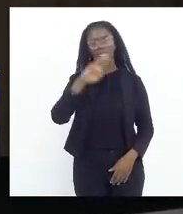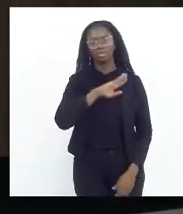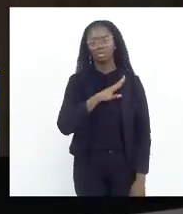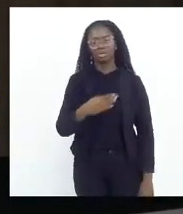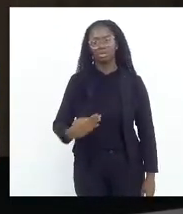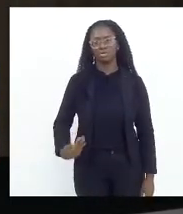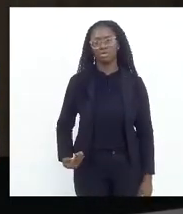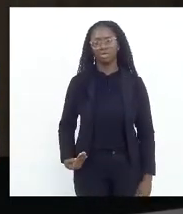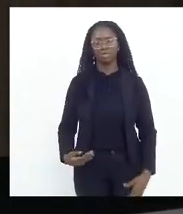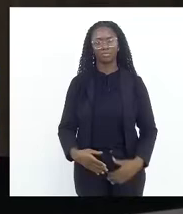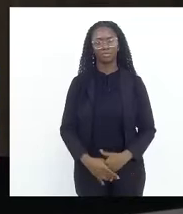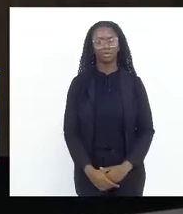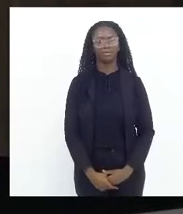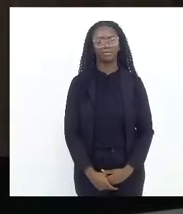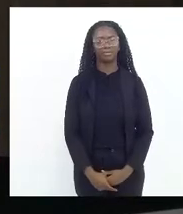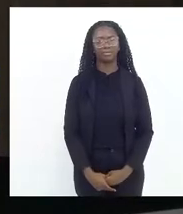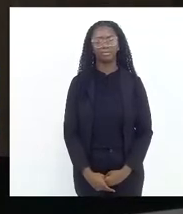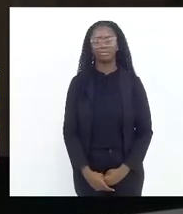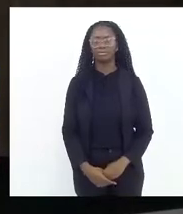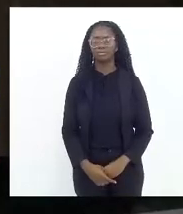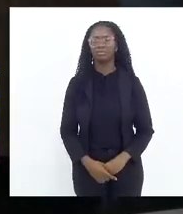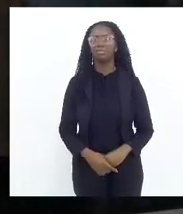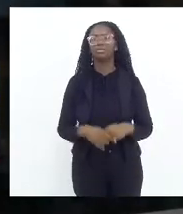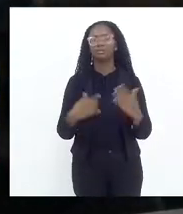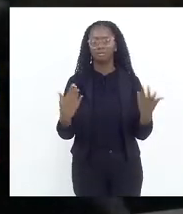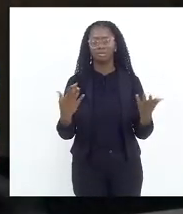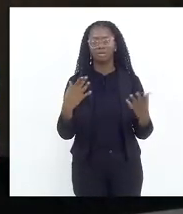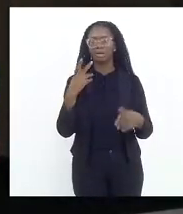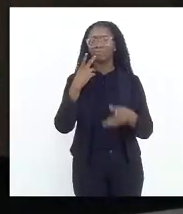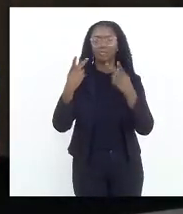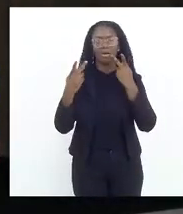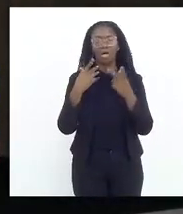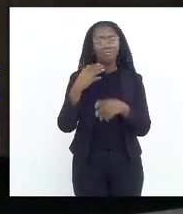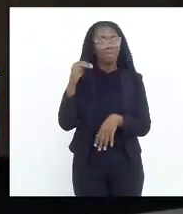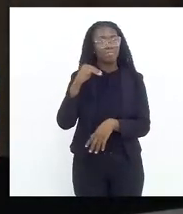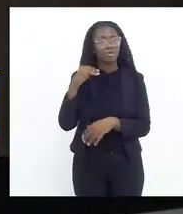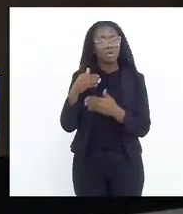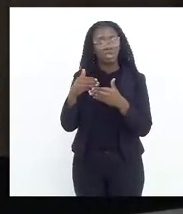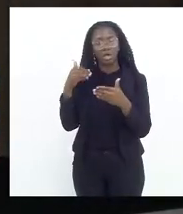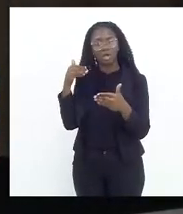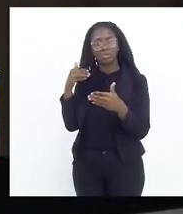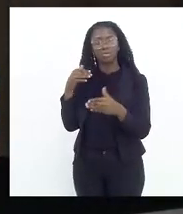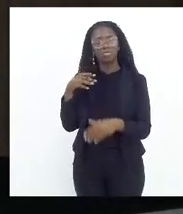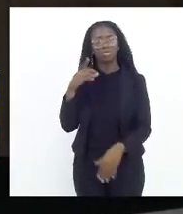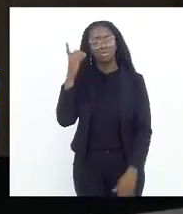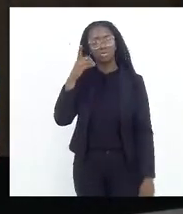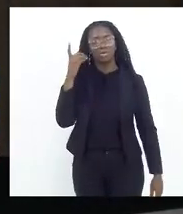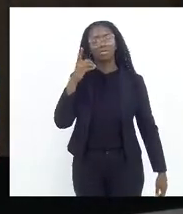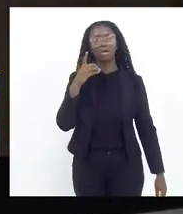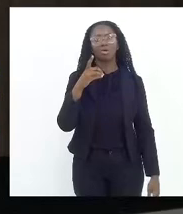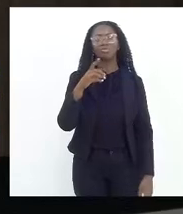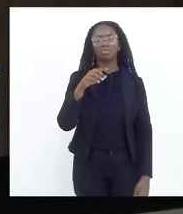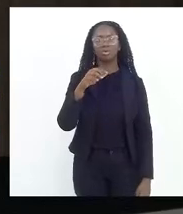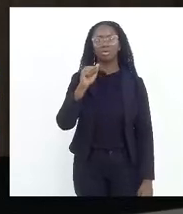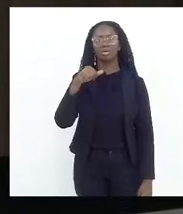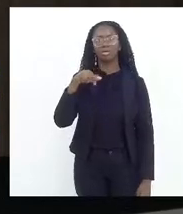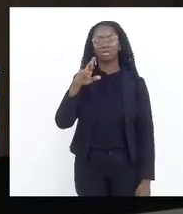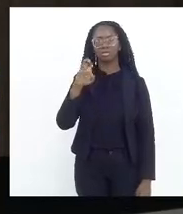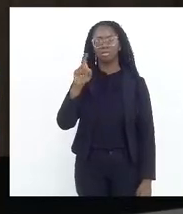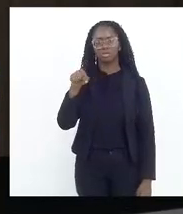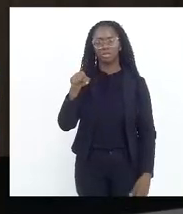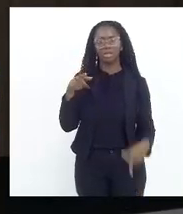E o protocolo acusou que, um minuto antes, o deputado André Siciliano apresentou um projeto com o mesmo